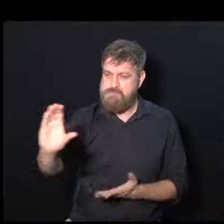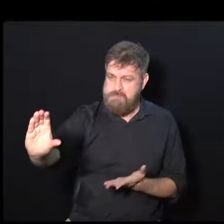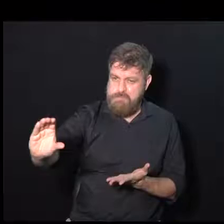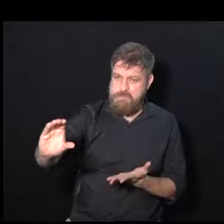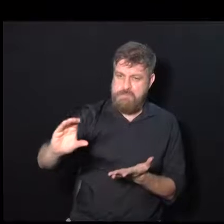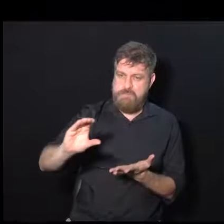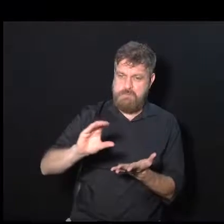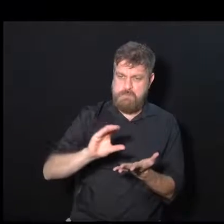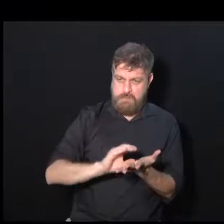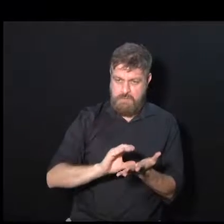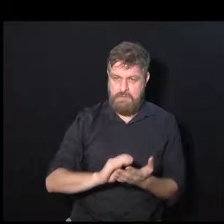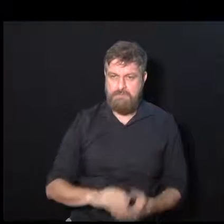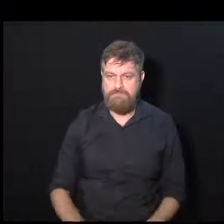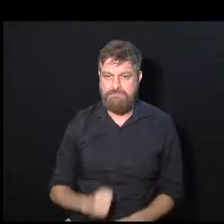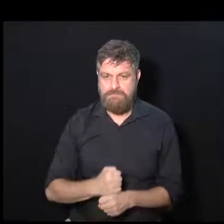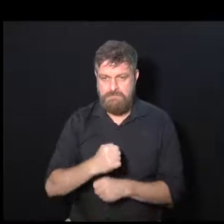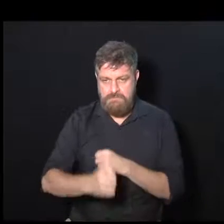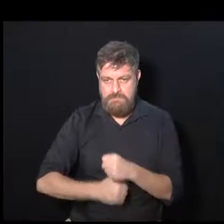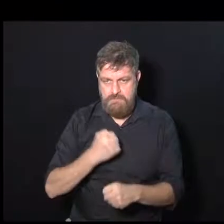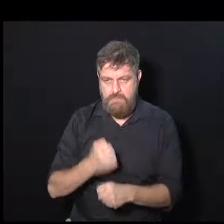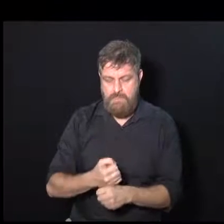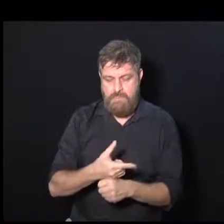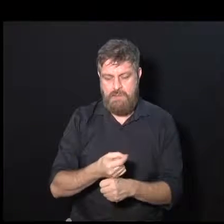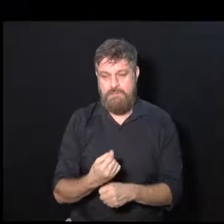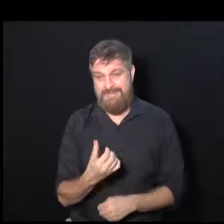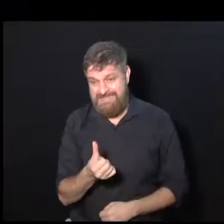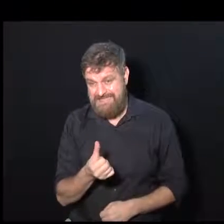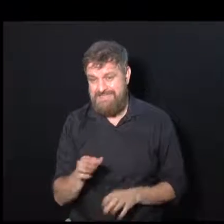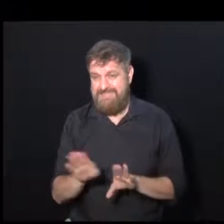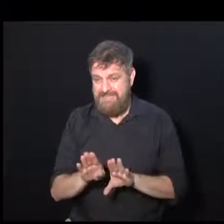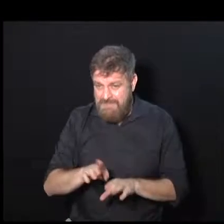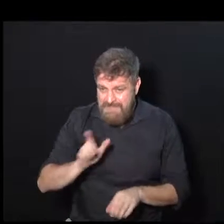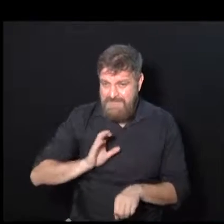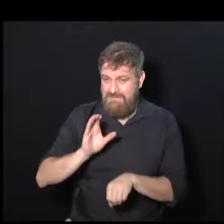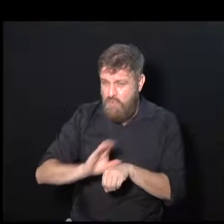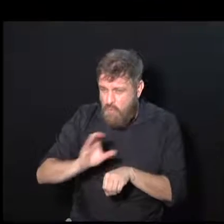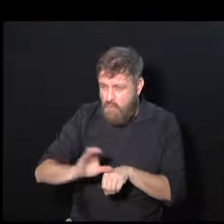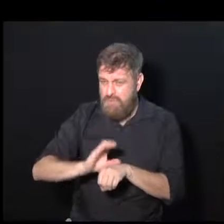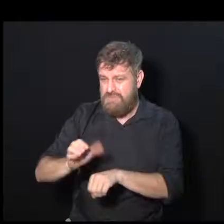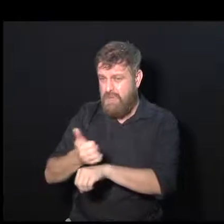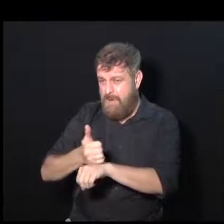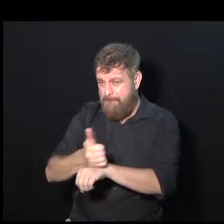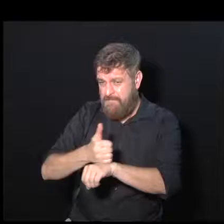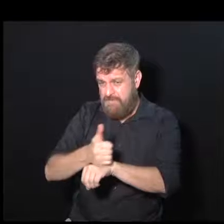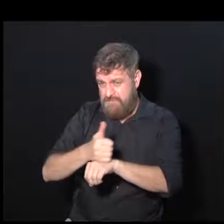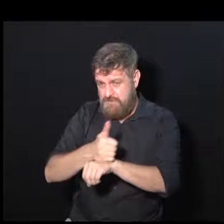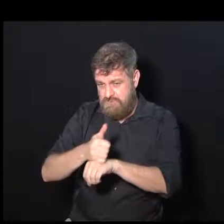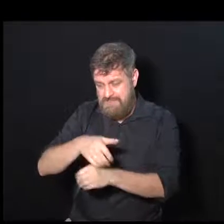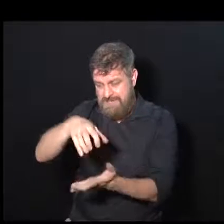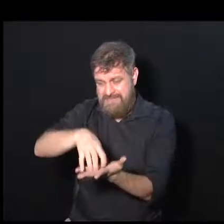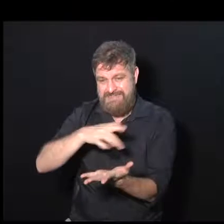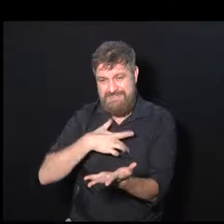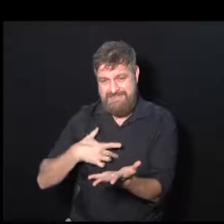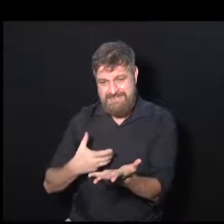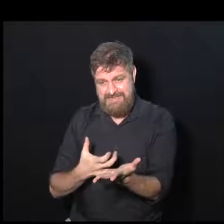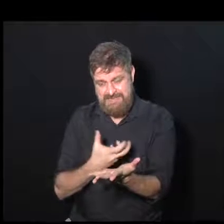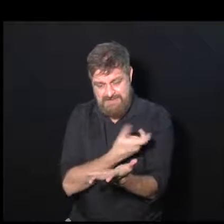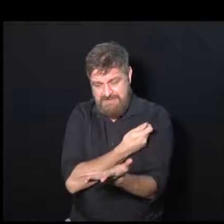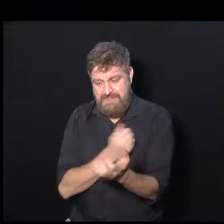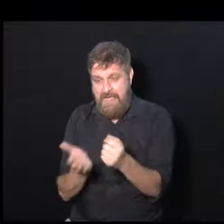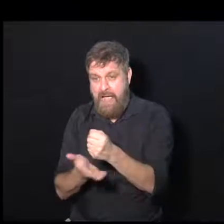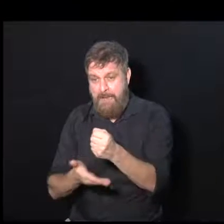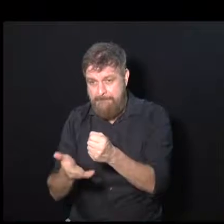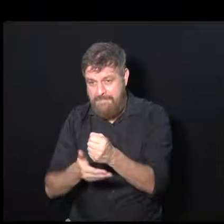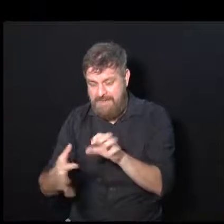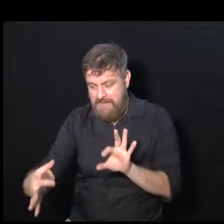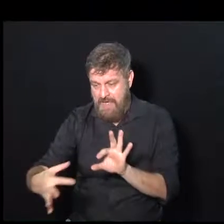Em 2016, ainda tivemos uma capacitação muito grande com os profissionais da atenção básica sobre as práticas integrativas